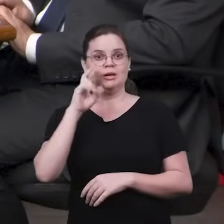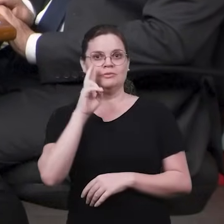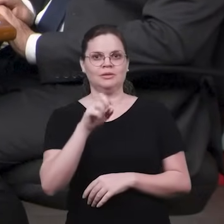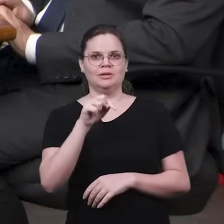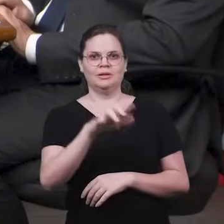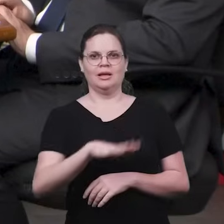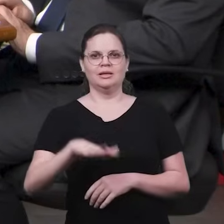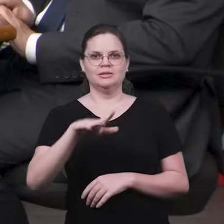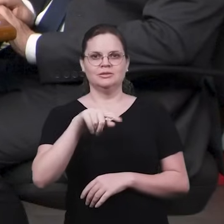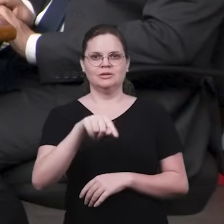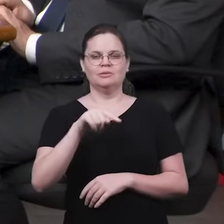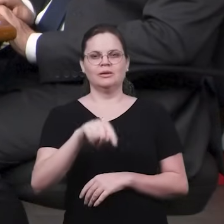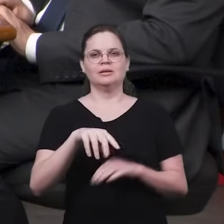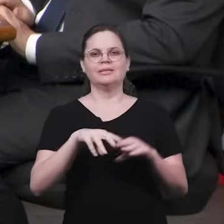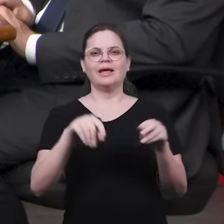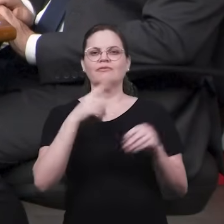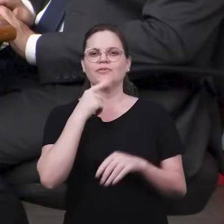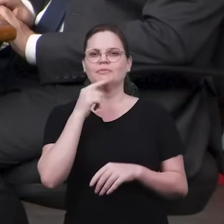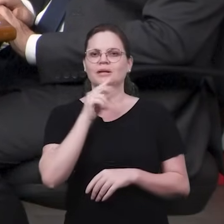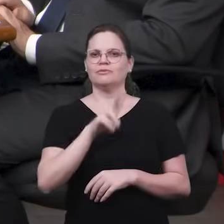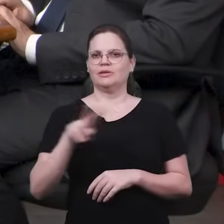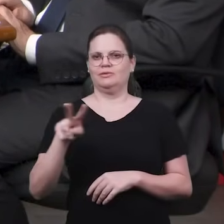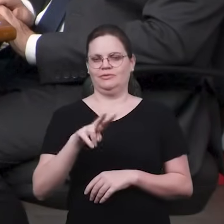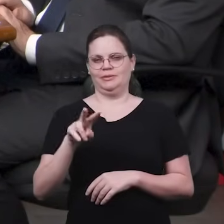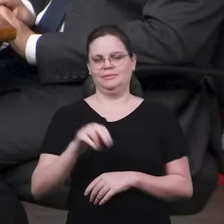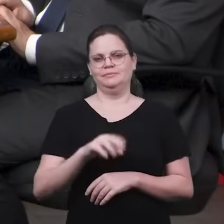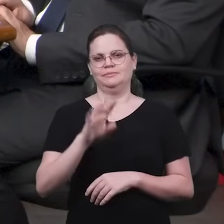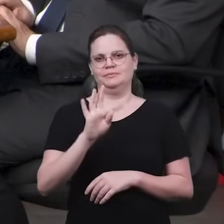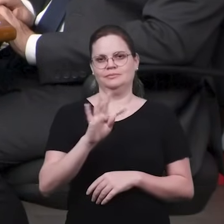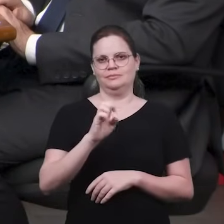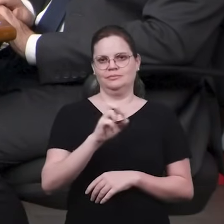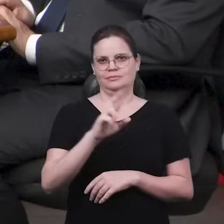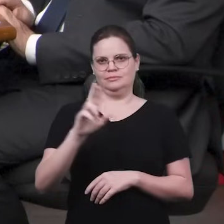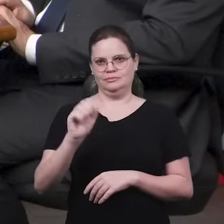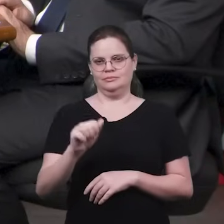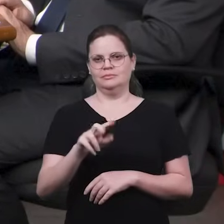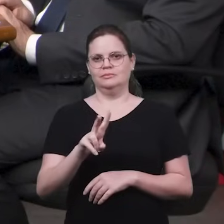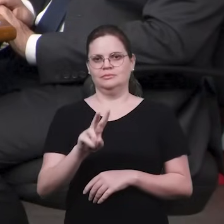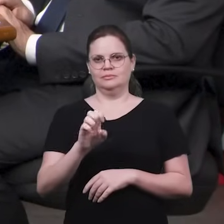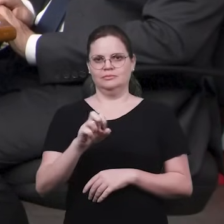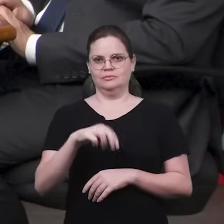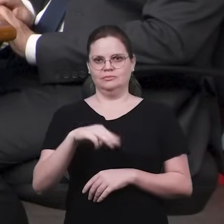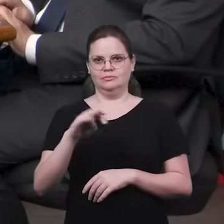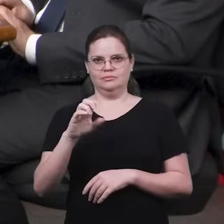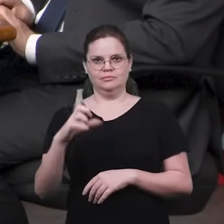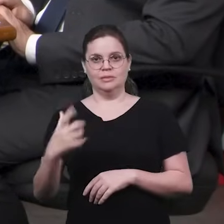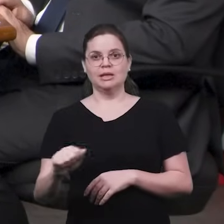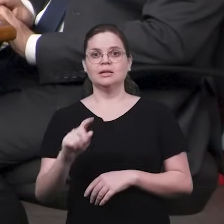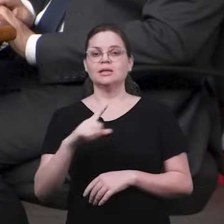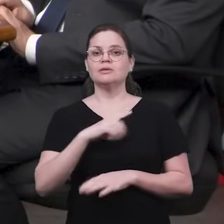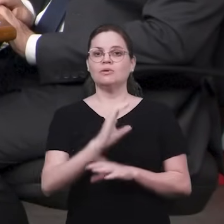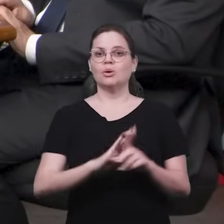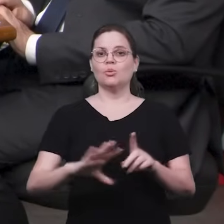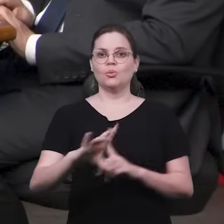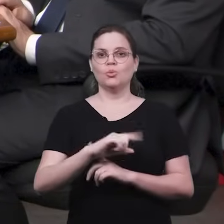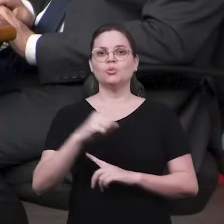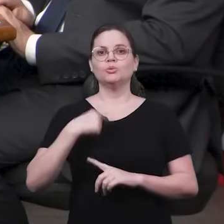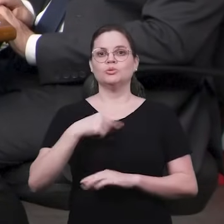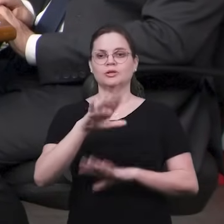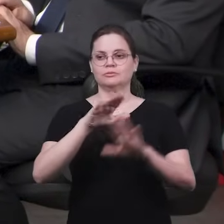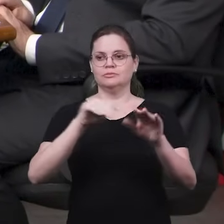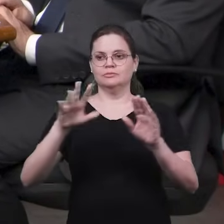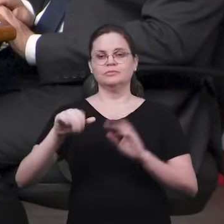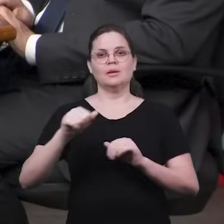região de Terra Vermelha, era um culto de ordenação de pastores. Então vários pastores receberam ordenação ali